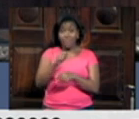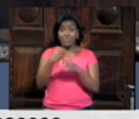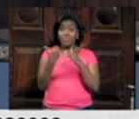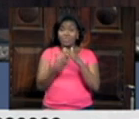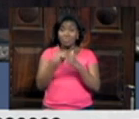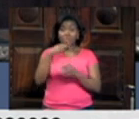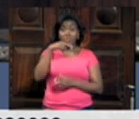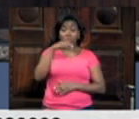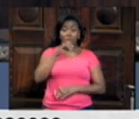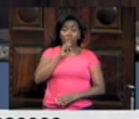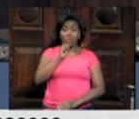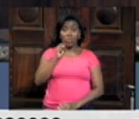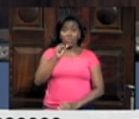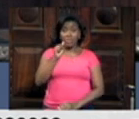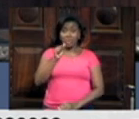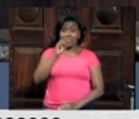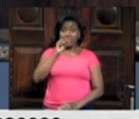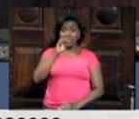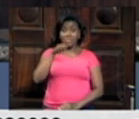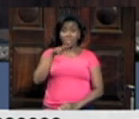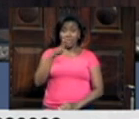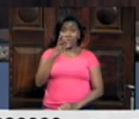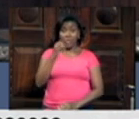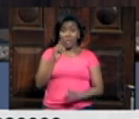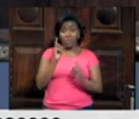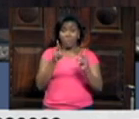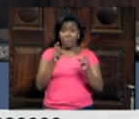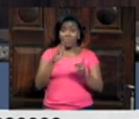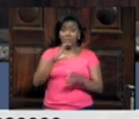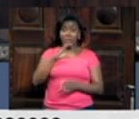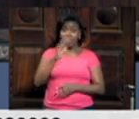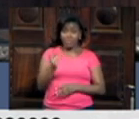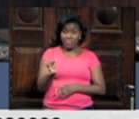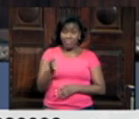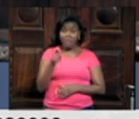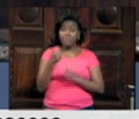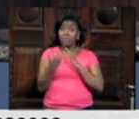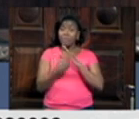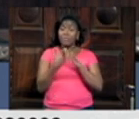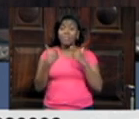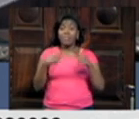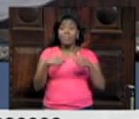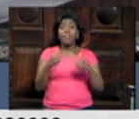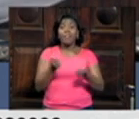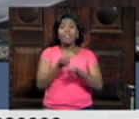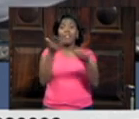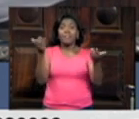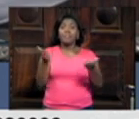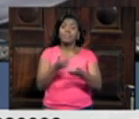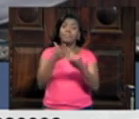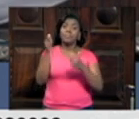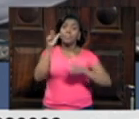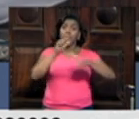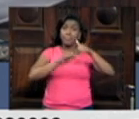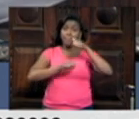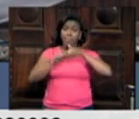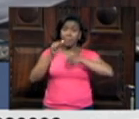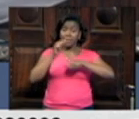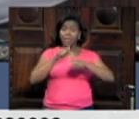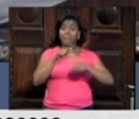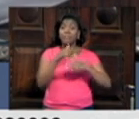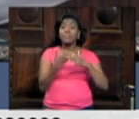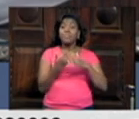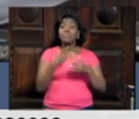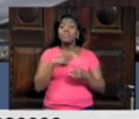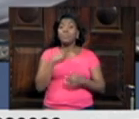Comércio Distribuidora de Cabo Frio. Essa empresa trabalha com distribuição de bebidas e essa empresa tem